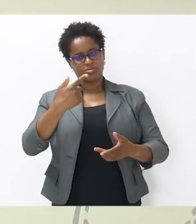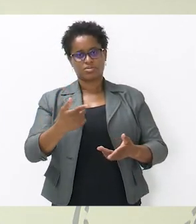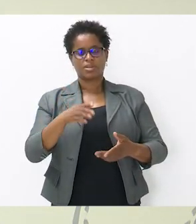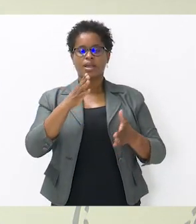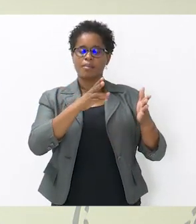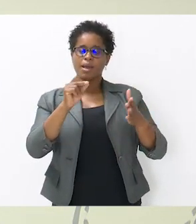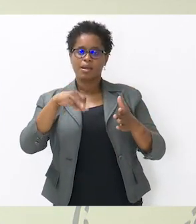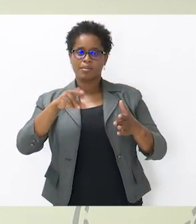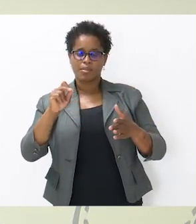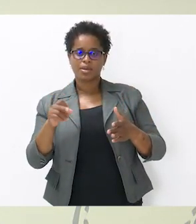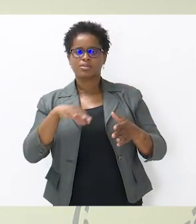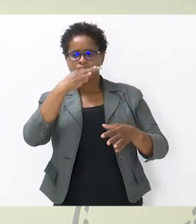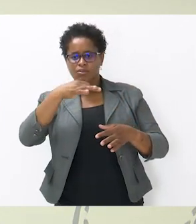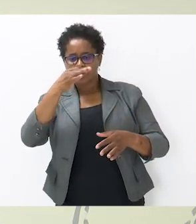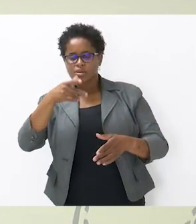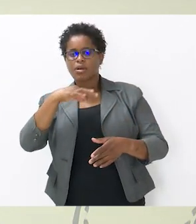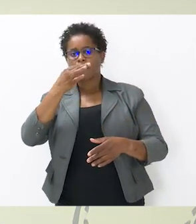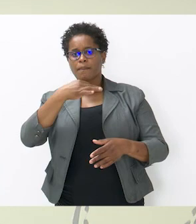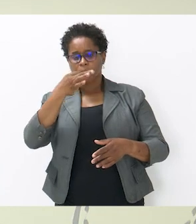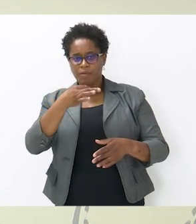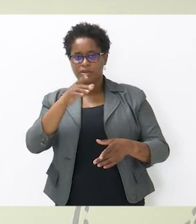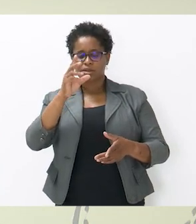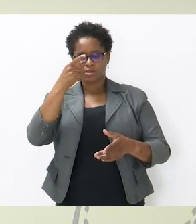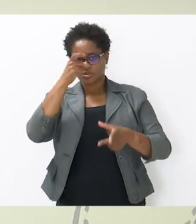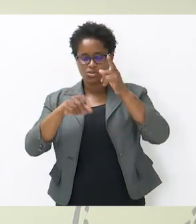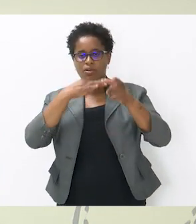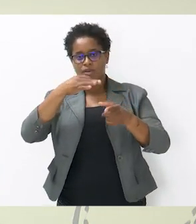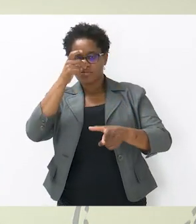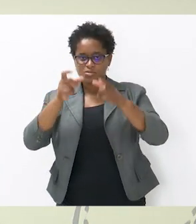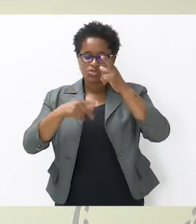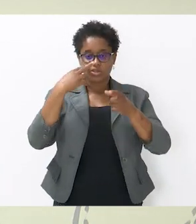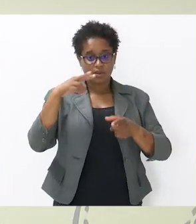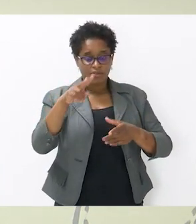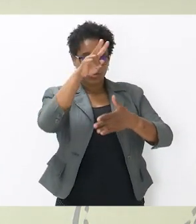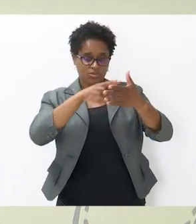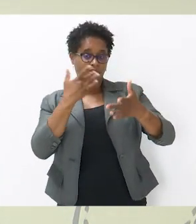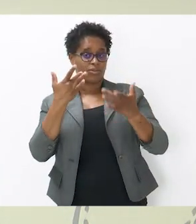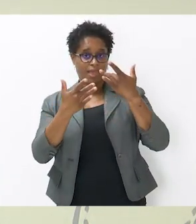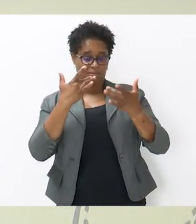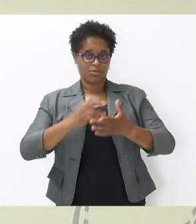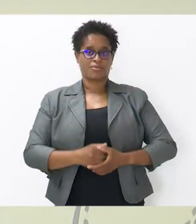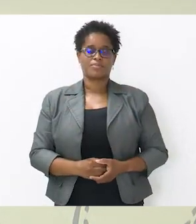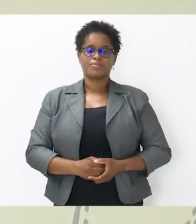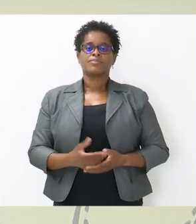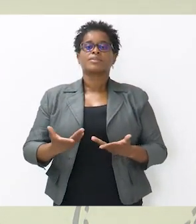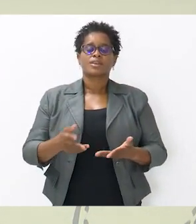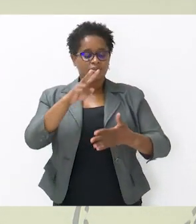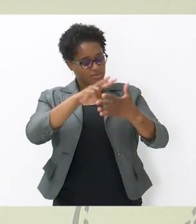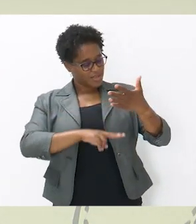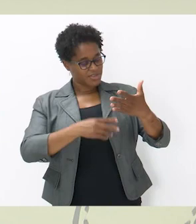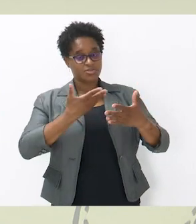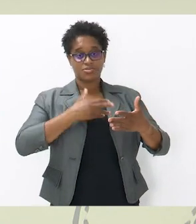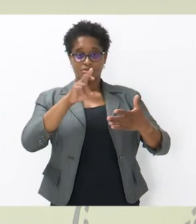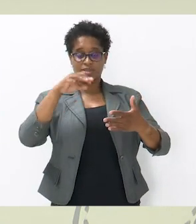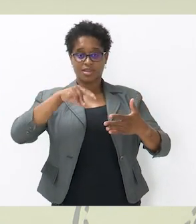um comentário que um ator faz para os espectadores, para as pessoas que estão a assistir o teatro. E que o texto